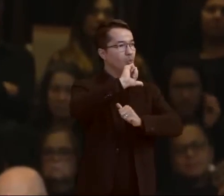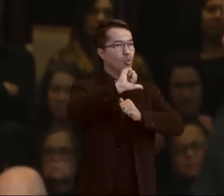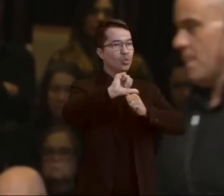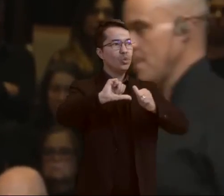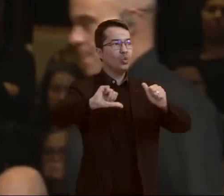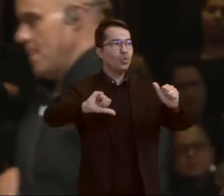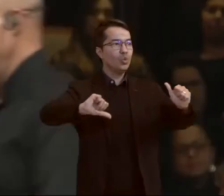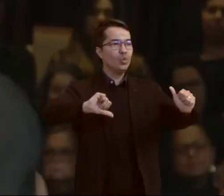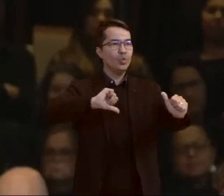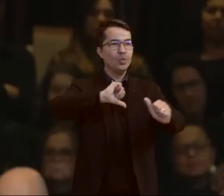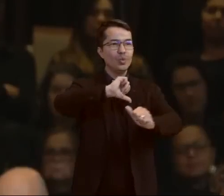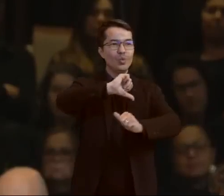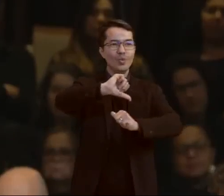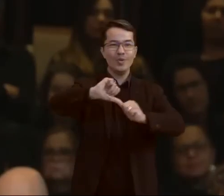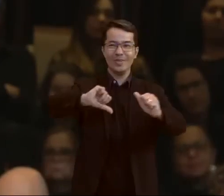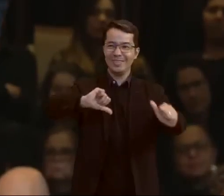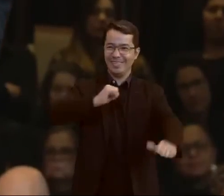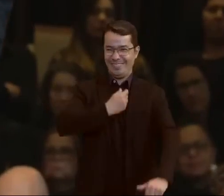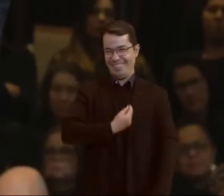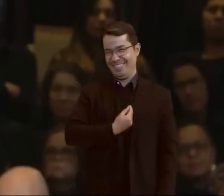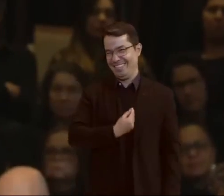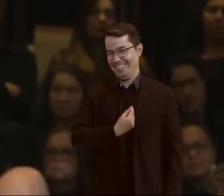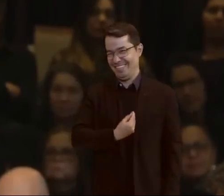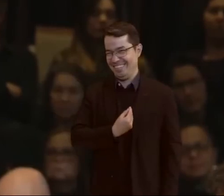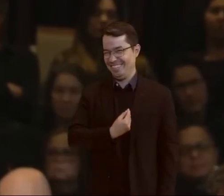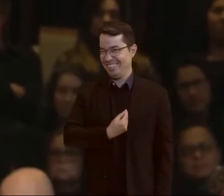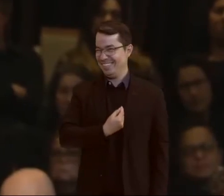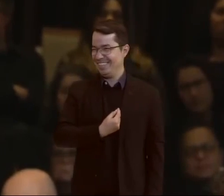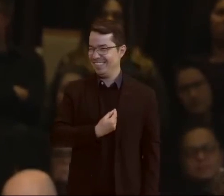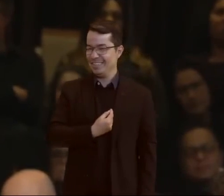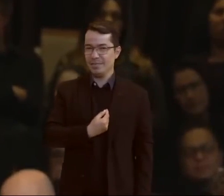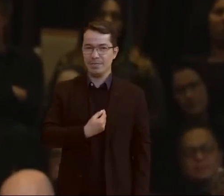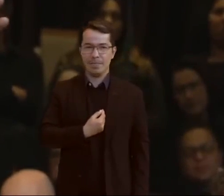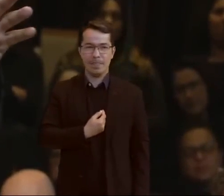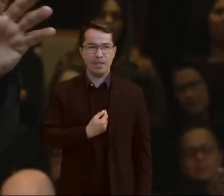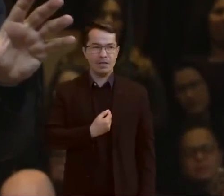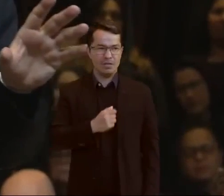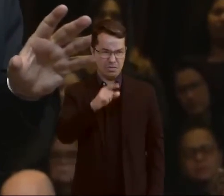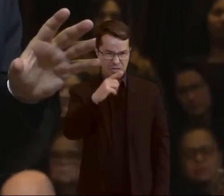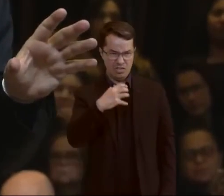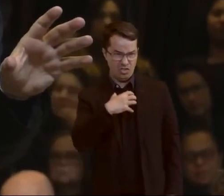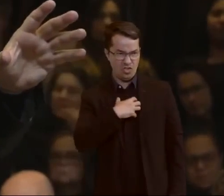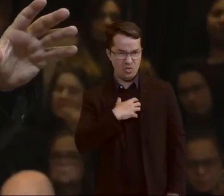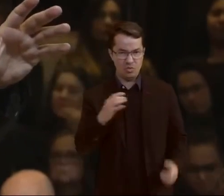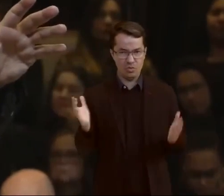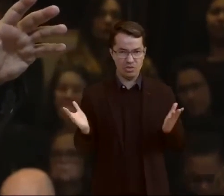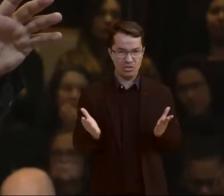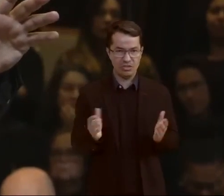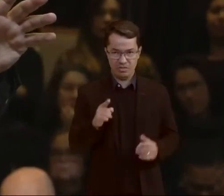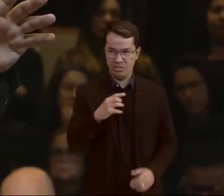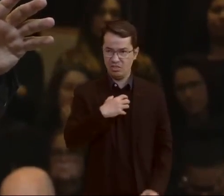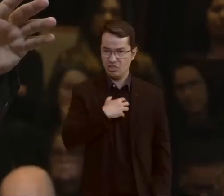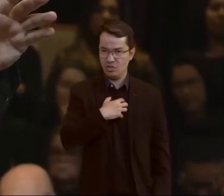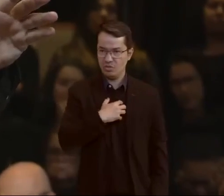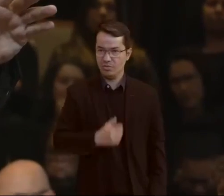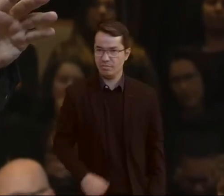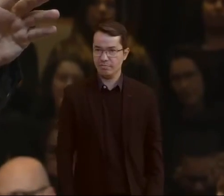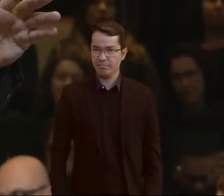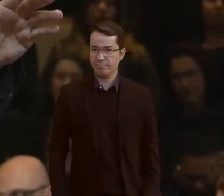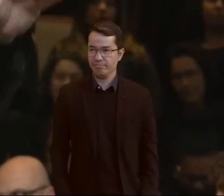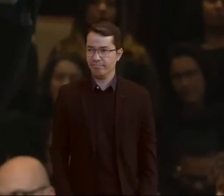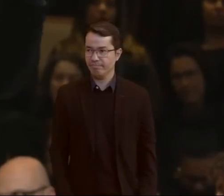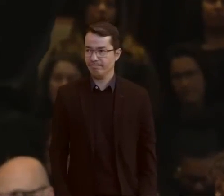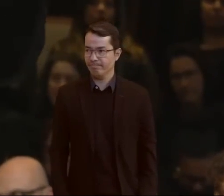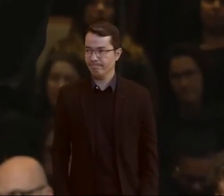Senhor está falando para mim. Hoje eu quero orar com pessoas a quem o Espírito Santo está falando aqui. tá? E eu vou pedir para você tomar